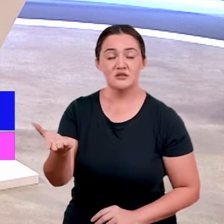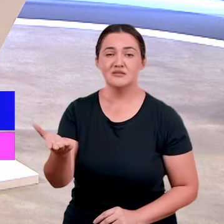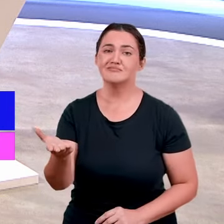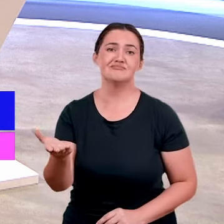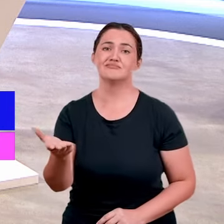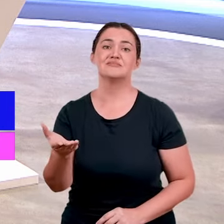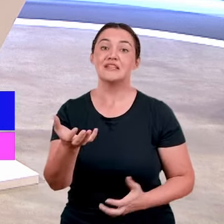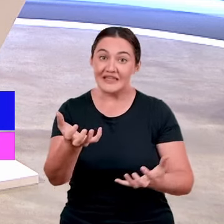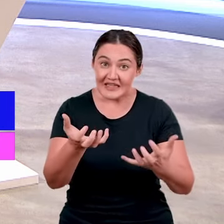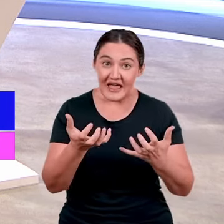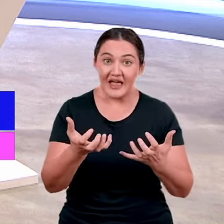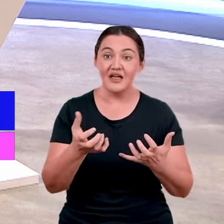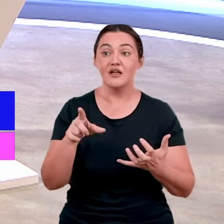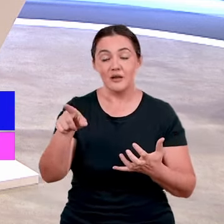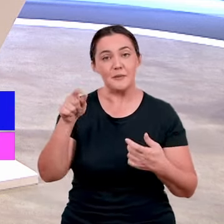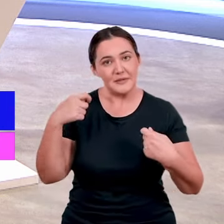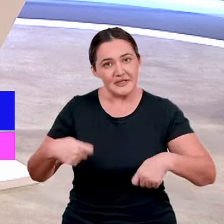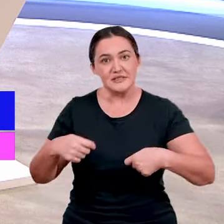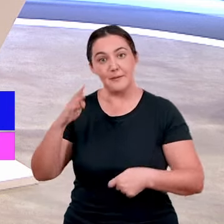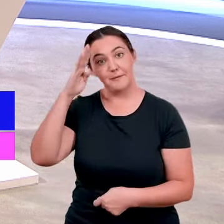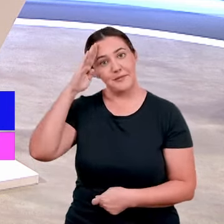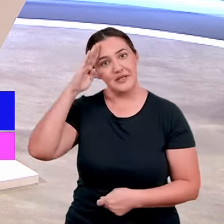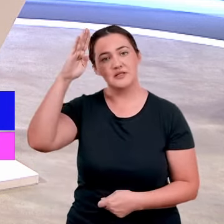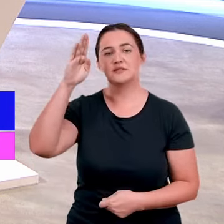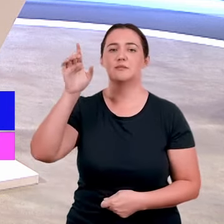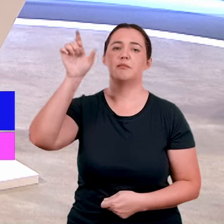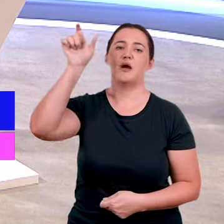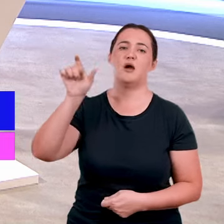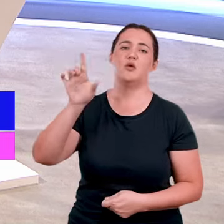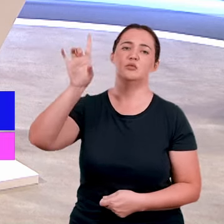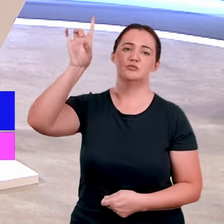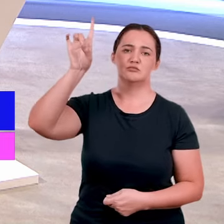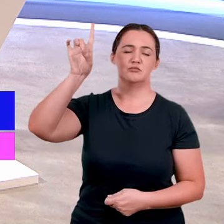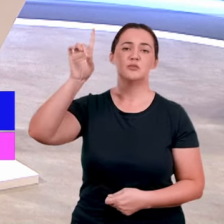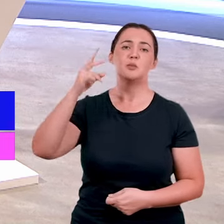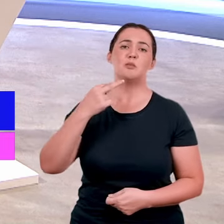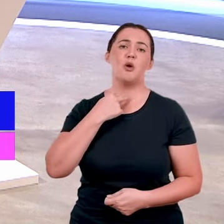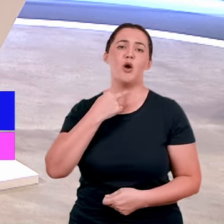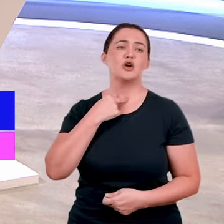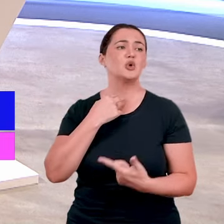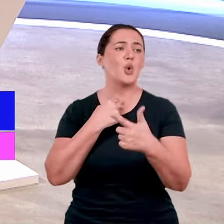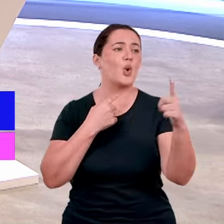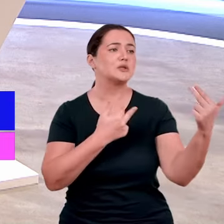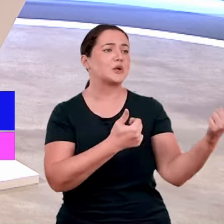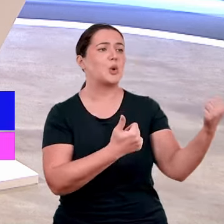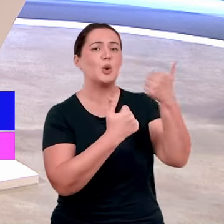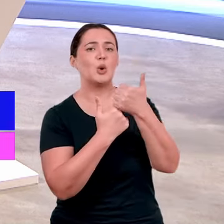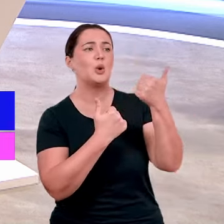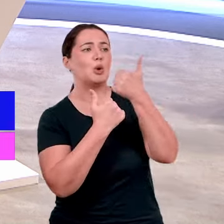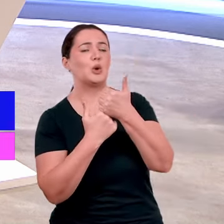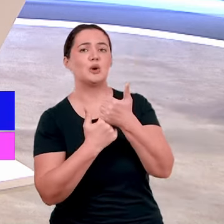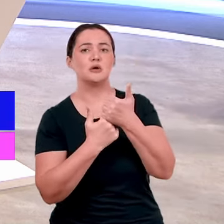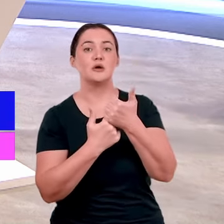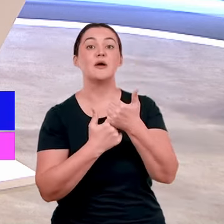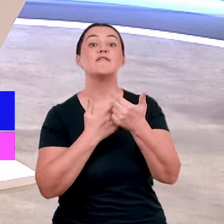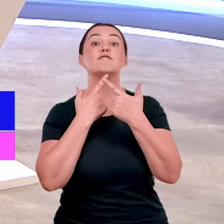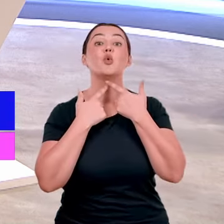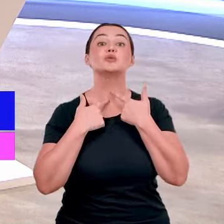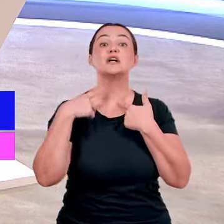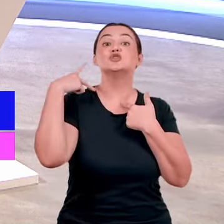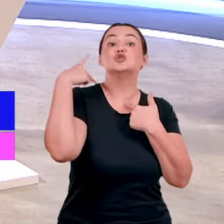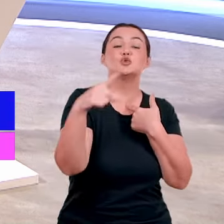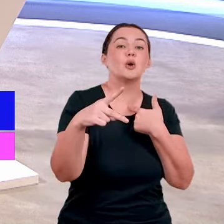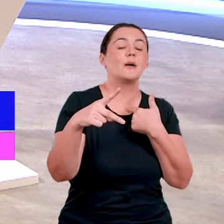o céu, ele tem que ser a prioridade da sua vida. Nada pode estar antes do céu na sua escala de